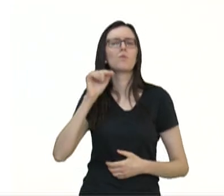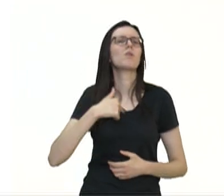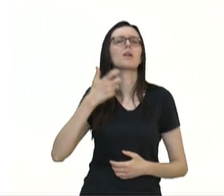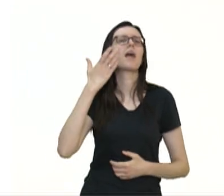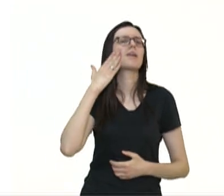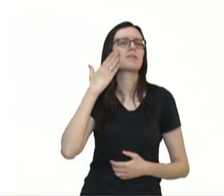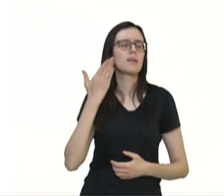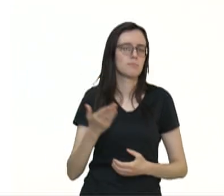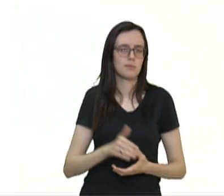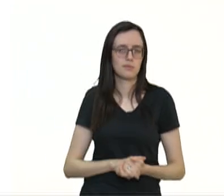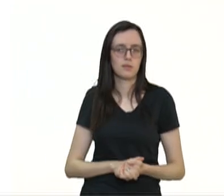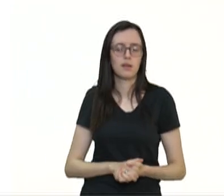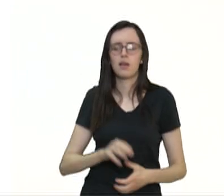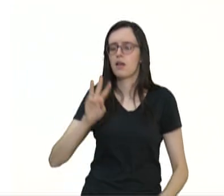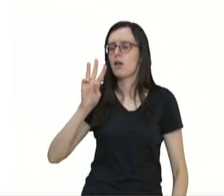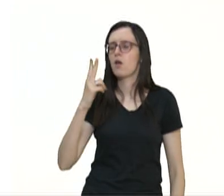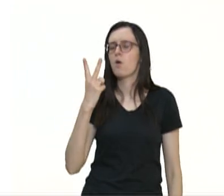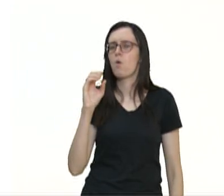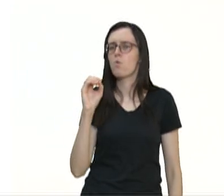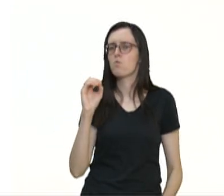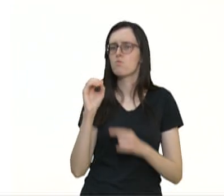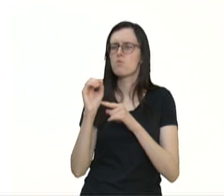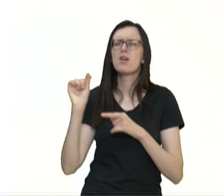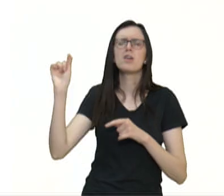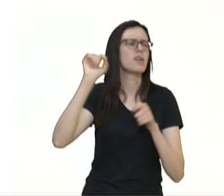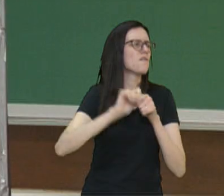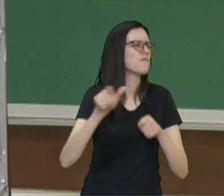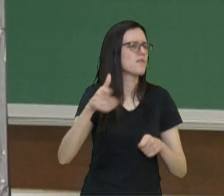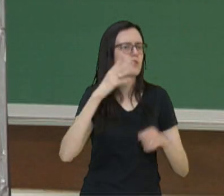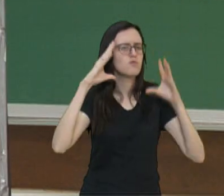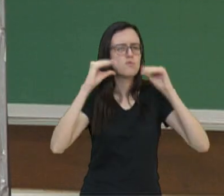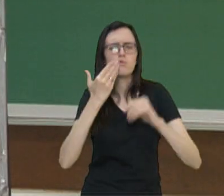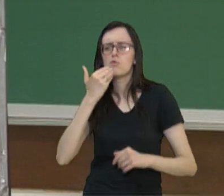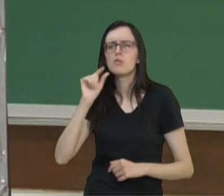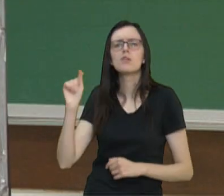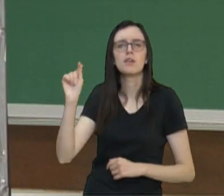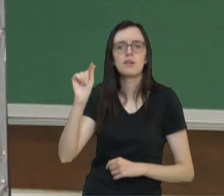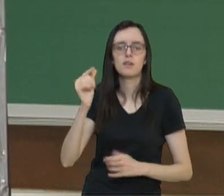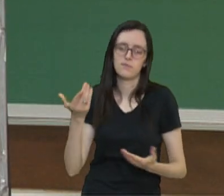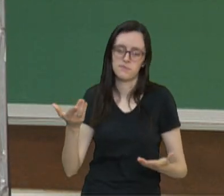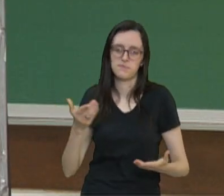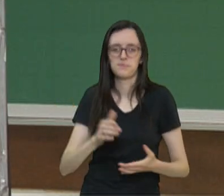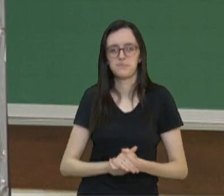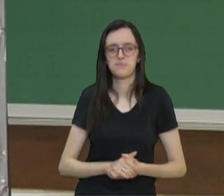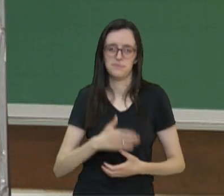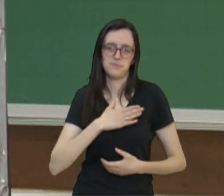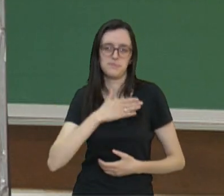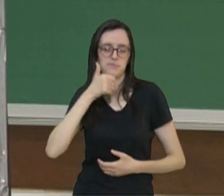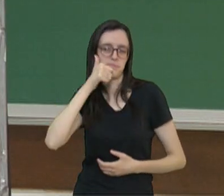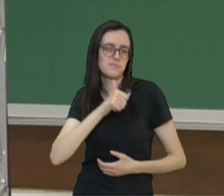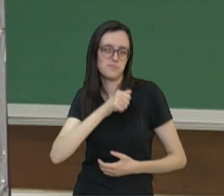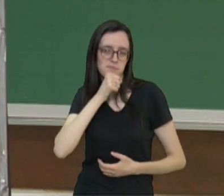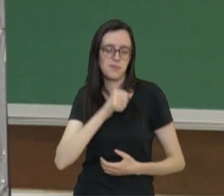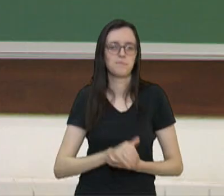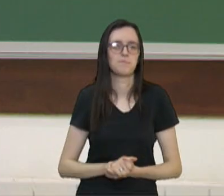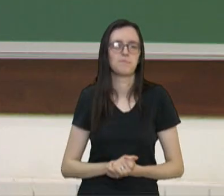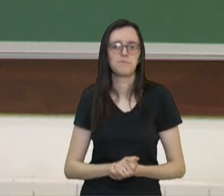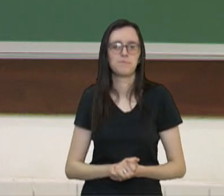quero saber who makes dinner? Quem fez o jantar? My granny. Ok? Again.